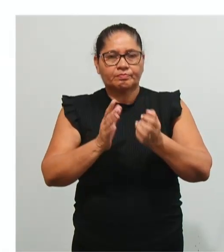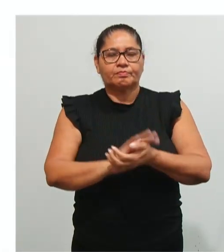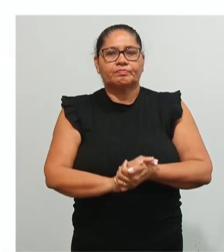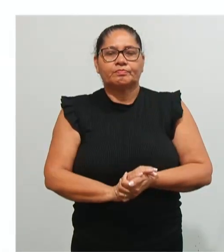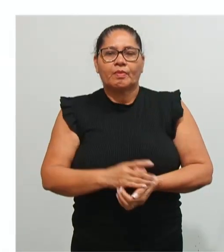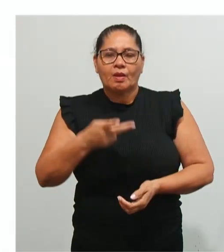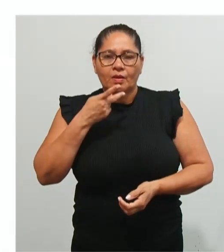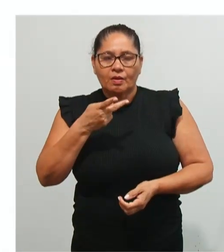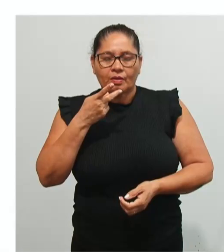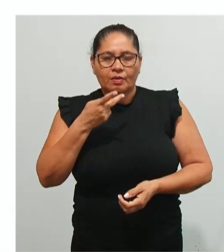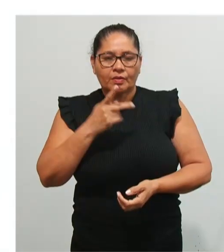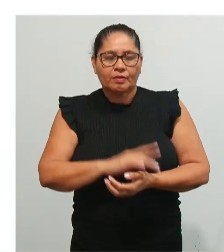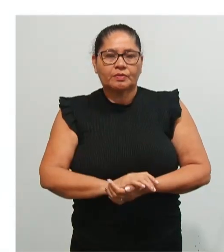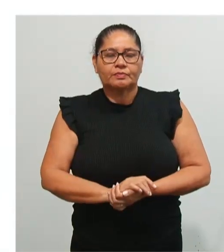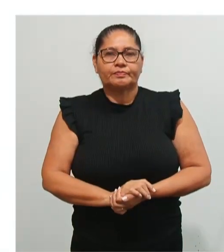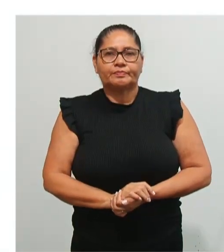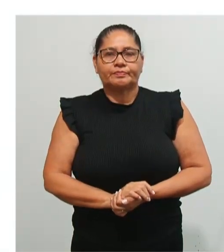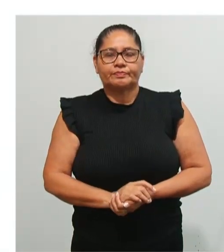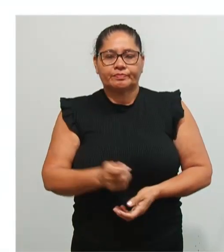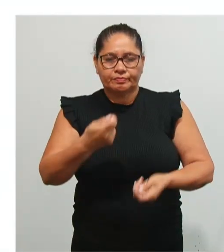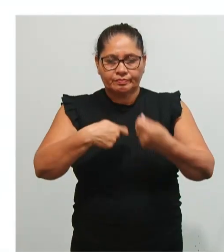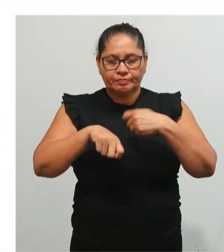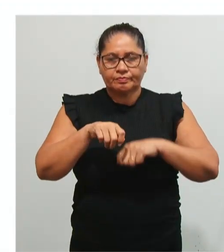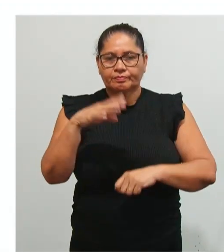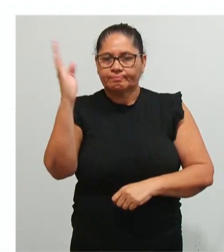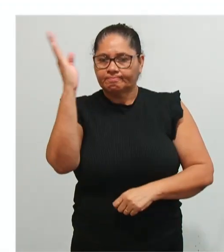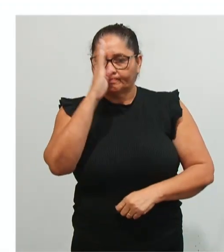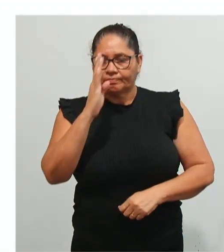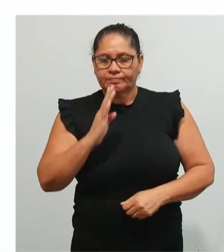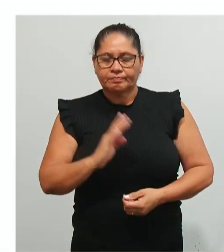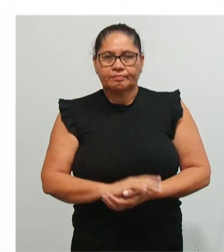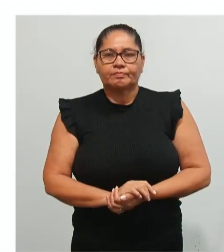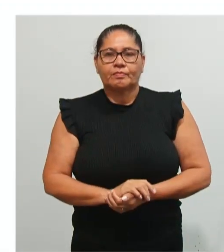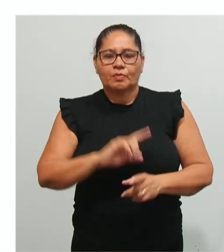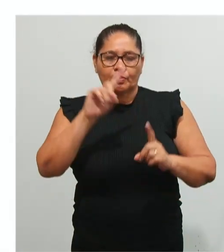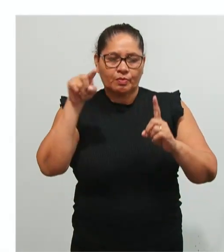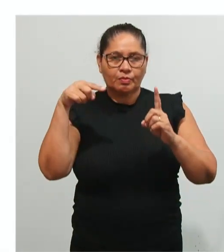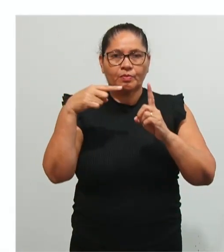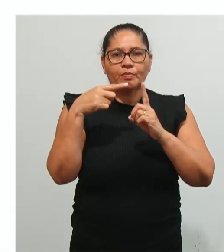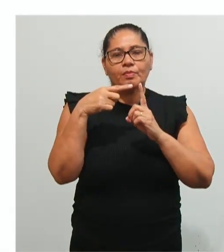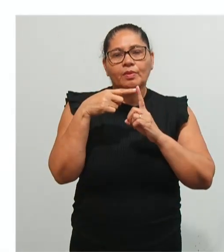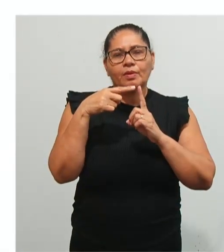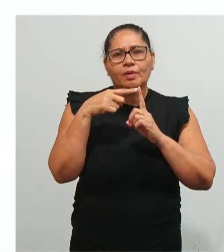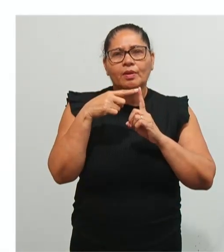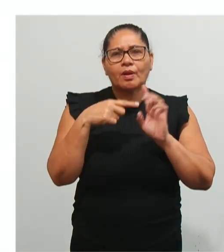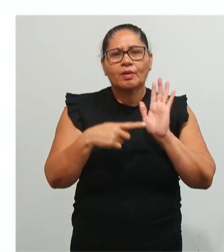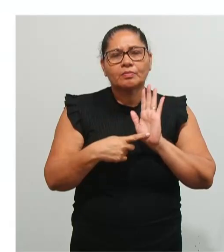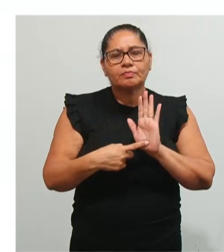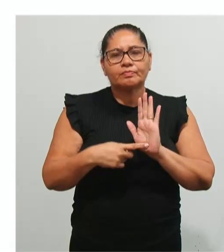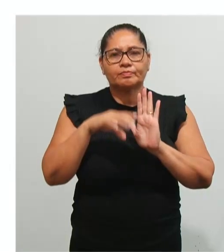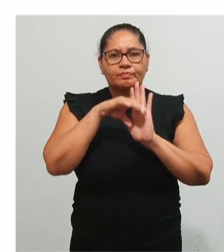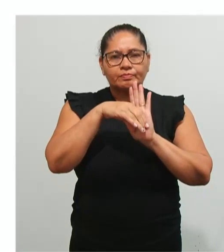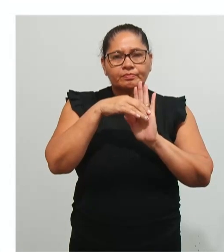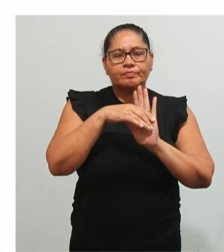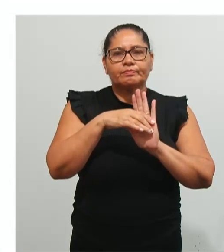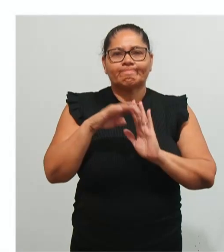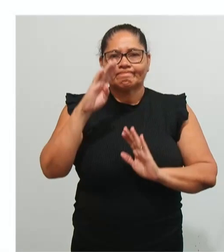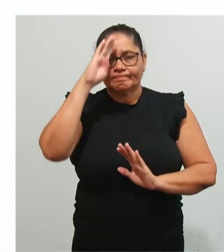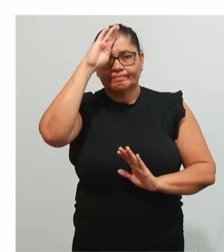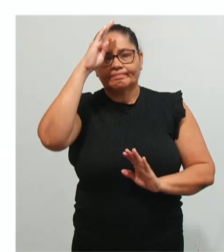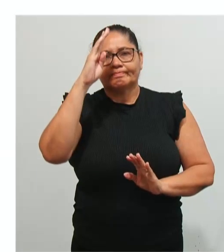falar da governança na gestão pública do Brasil. O objetivo dessa aula é apontar conceitos e princípios de